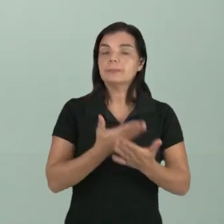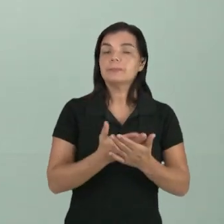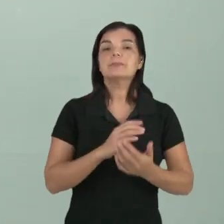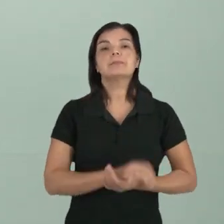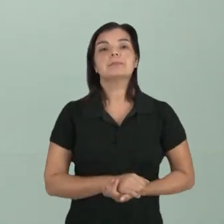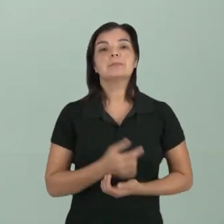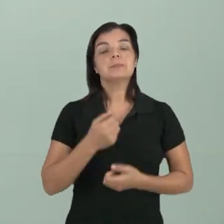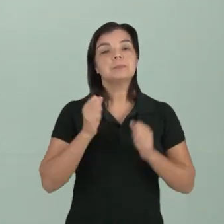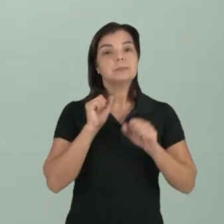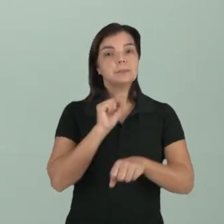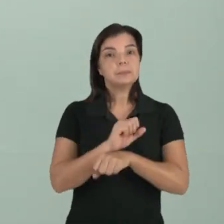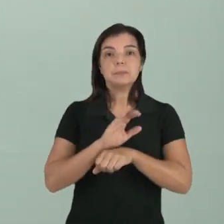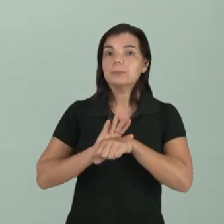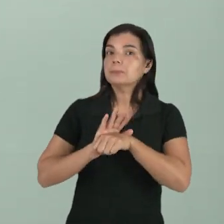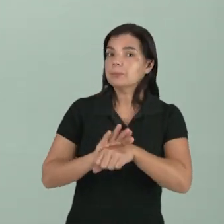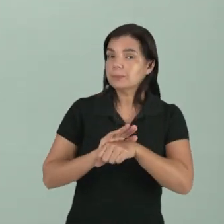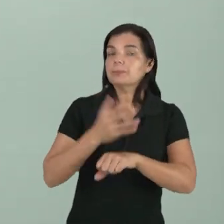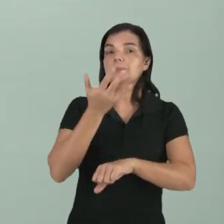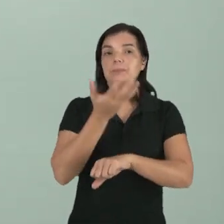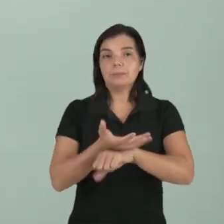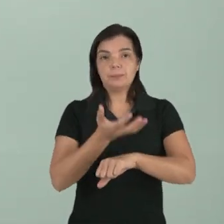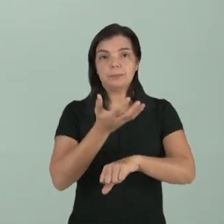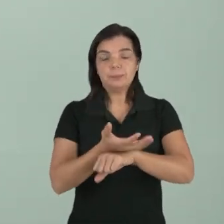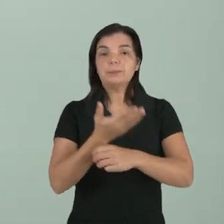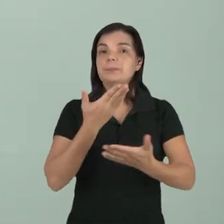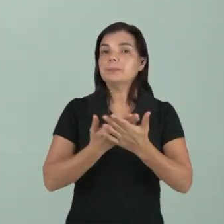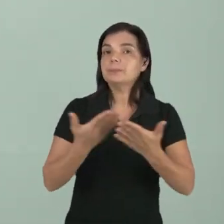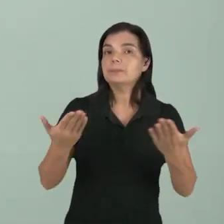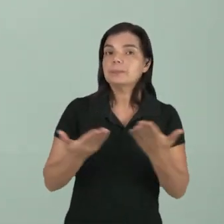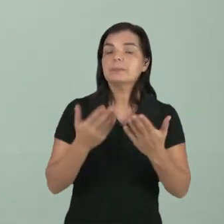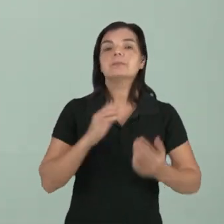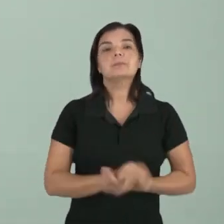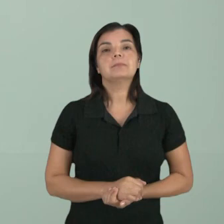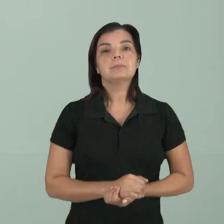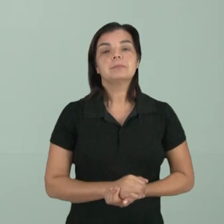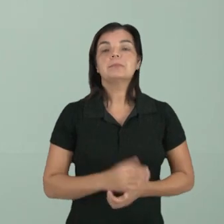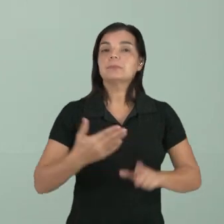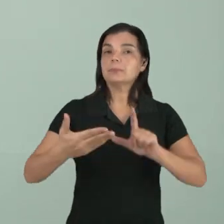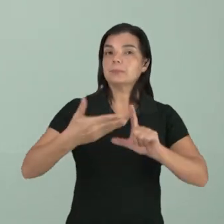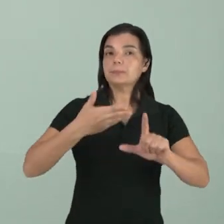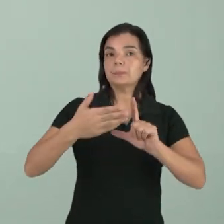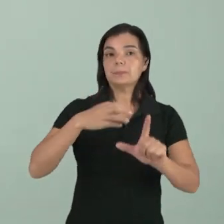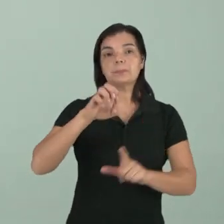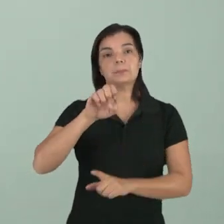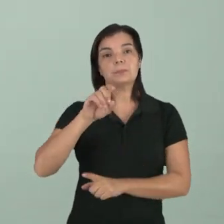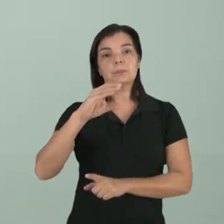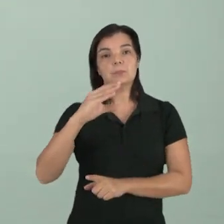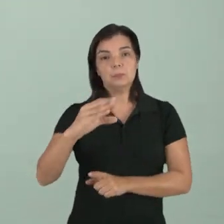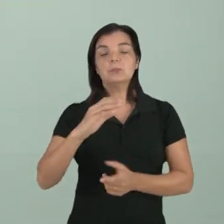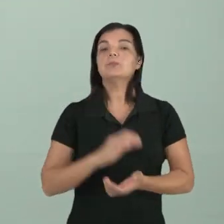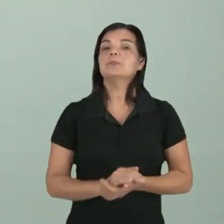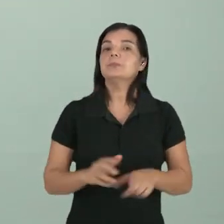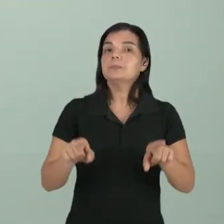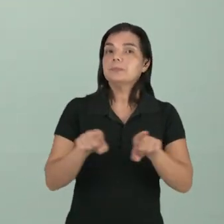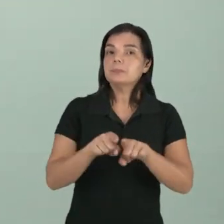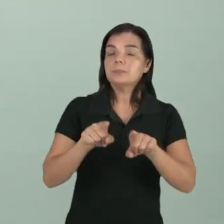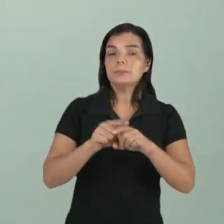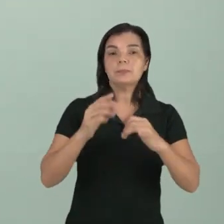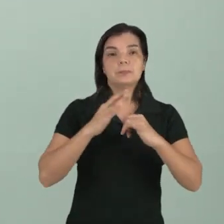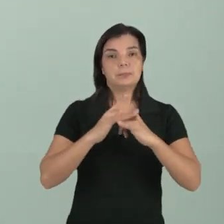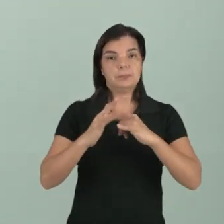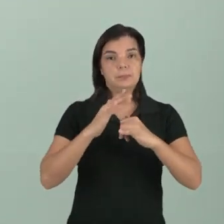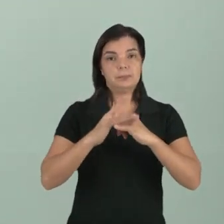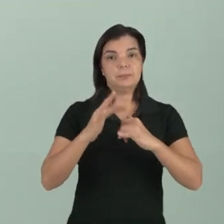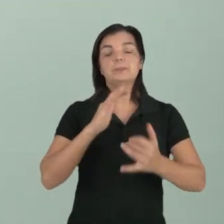ter contribuído com você, com essa disciplina, com essa aula. Você pode estar acessando a plataforma Eduque e também lá no